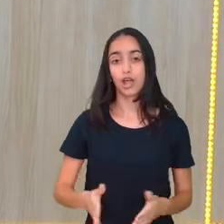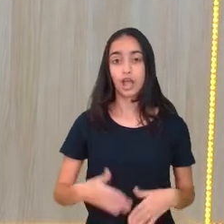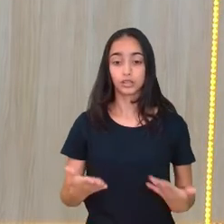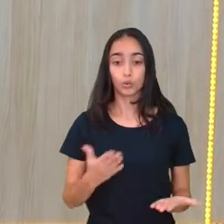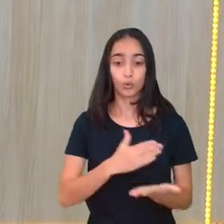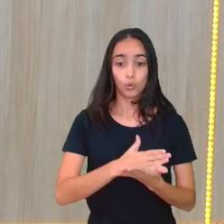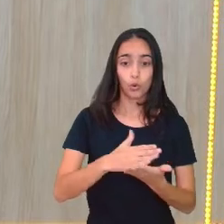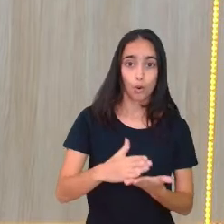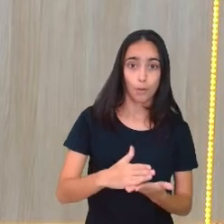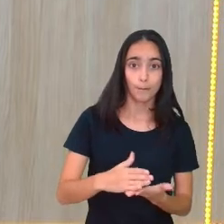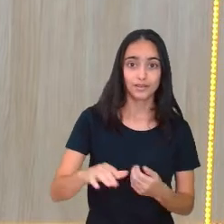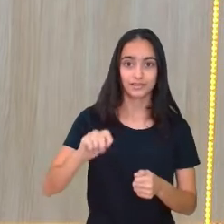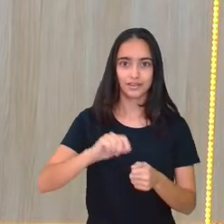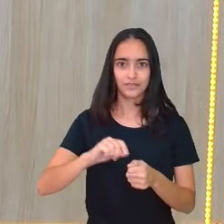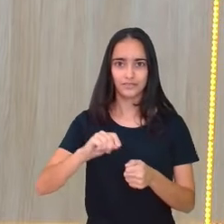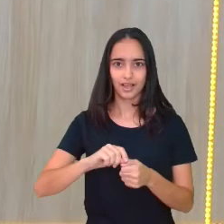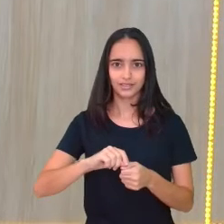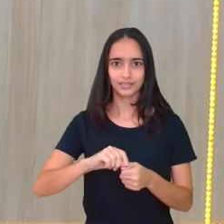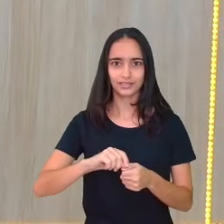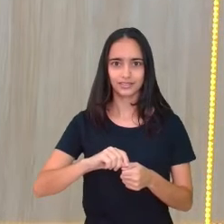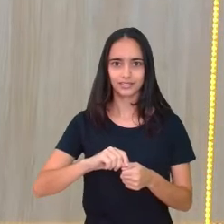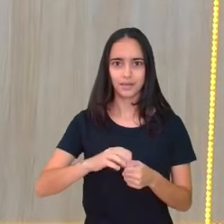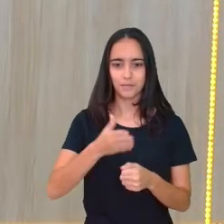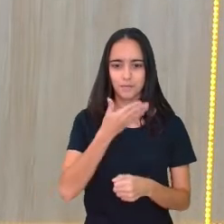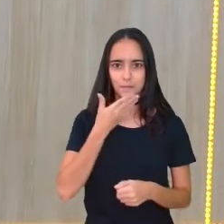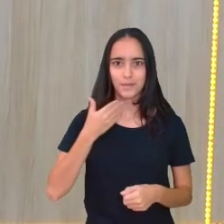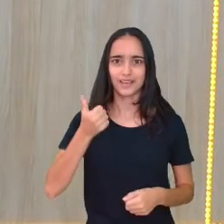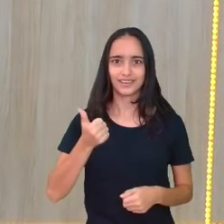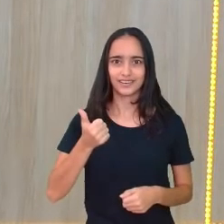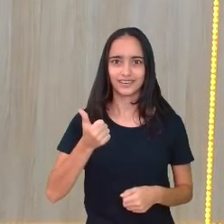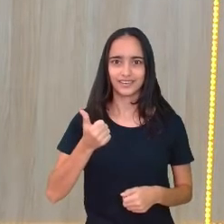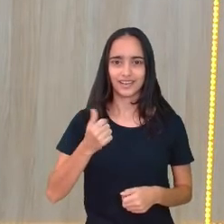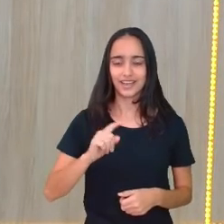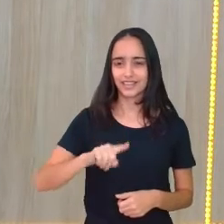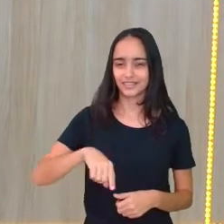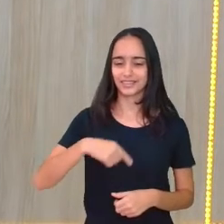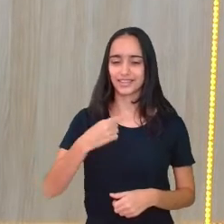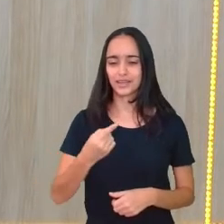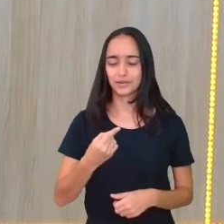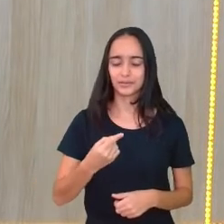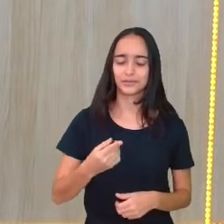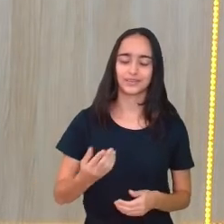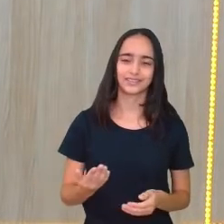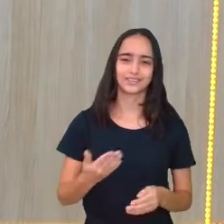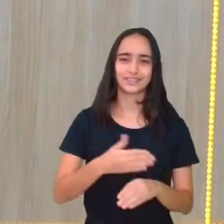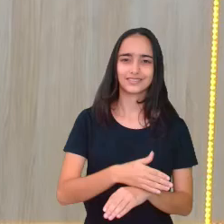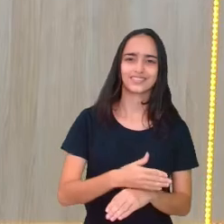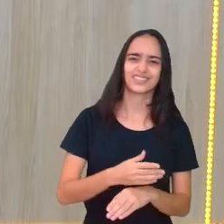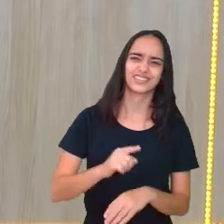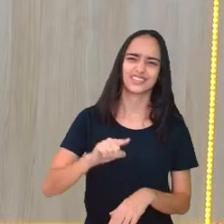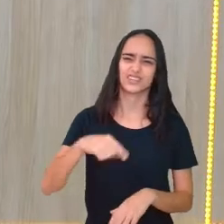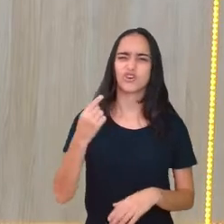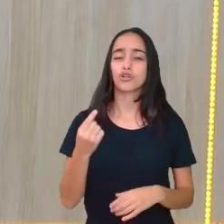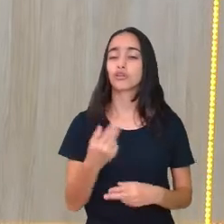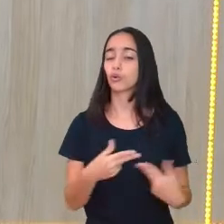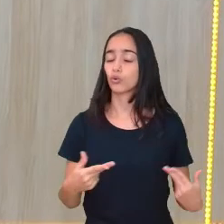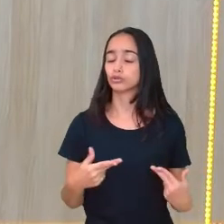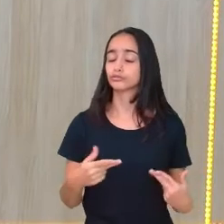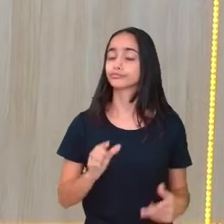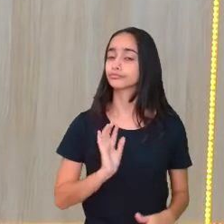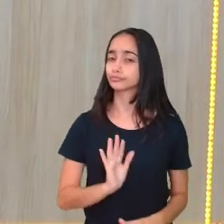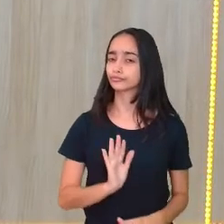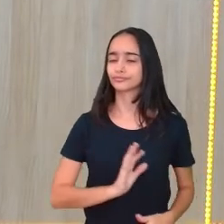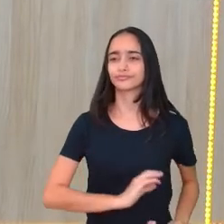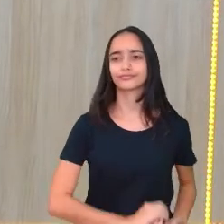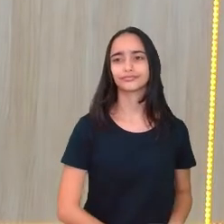uma qualidade melhor, né? E aí por isso que entra em uma outra diretriz, que a gente chega já já. Aí eu trouxe aqui